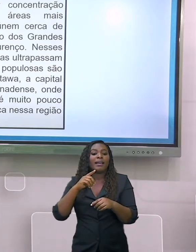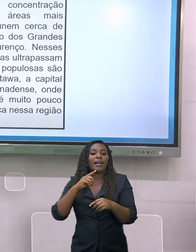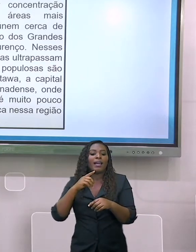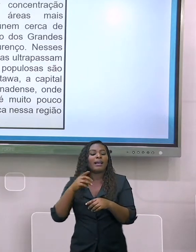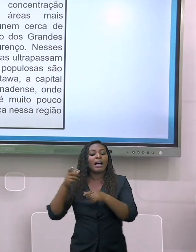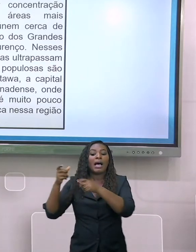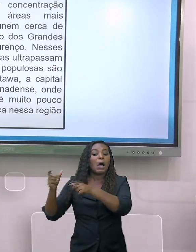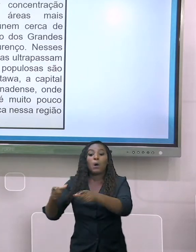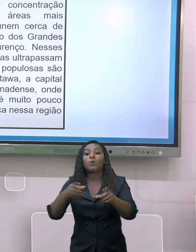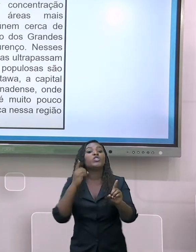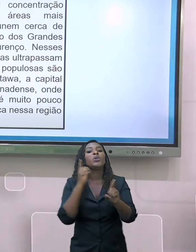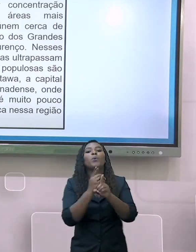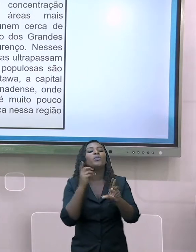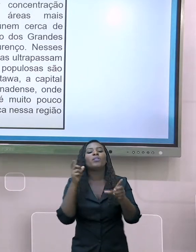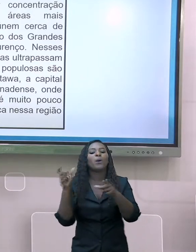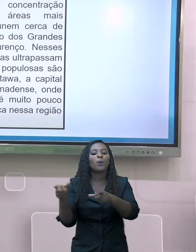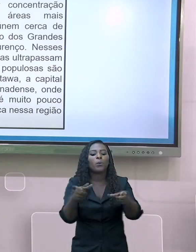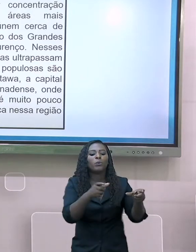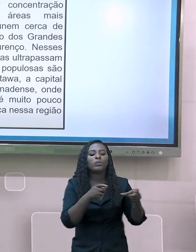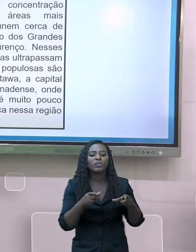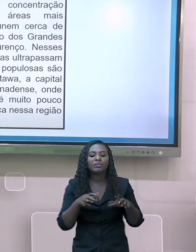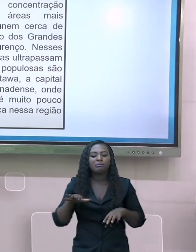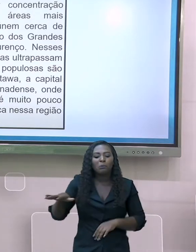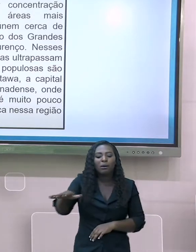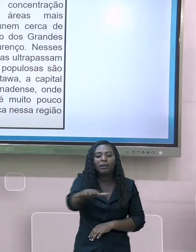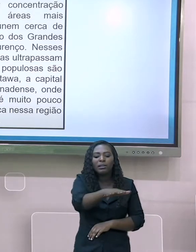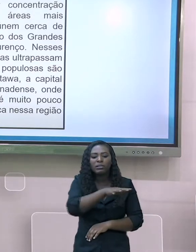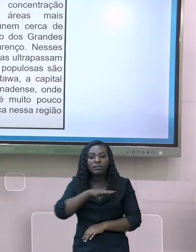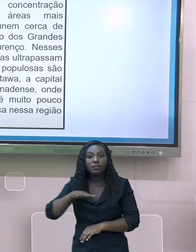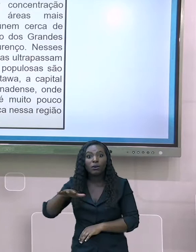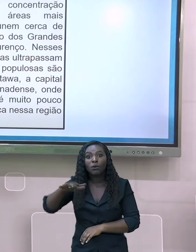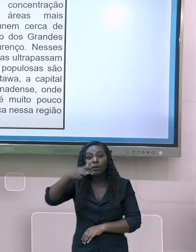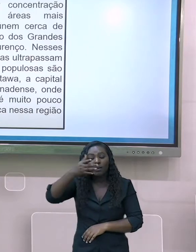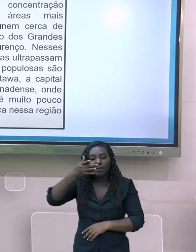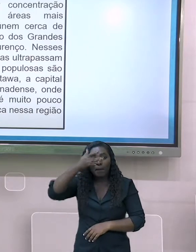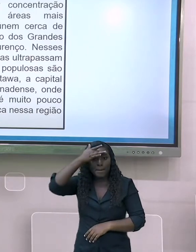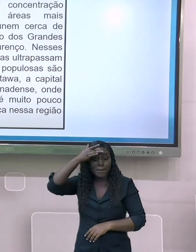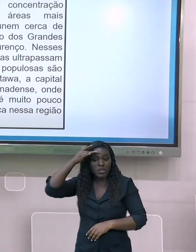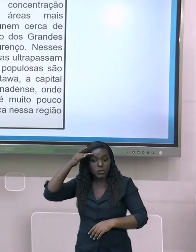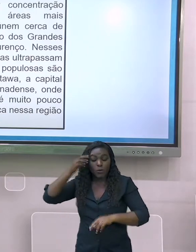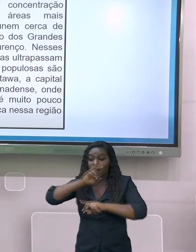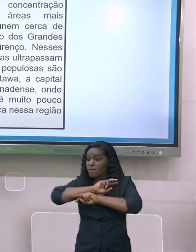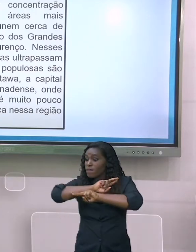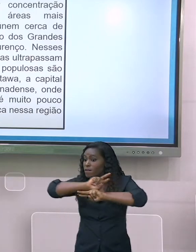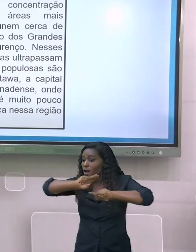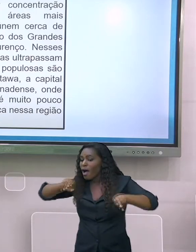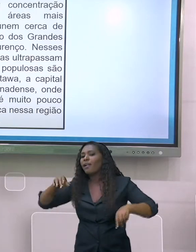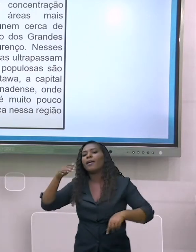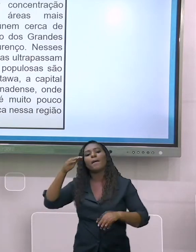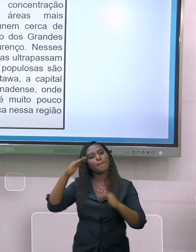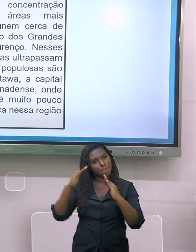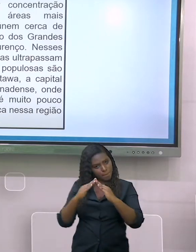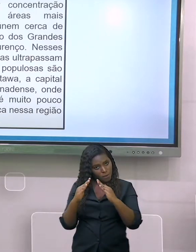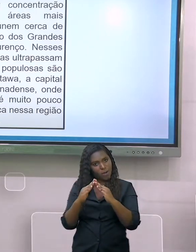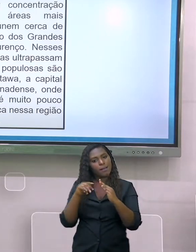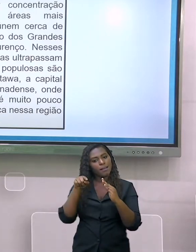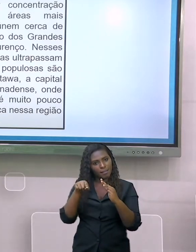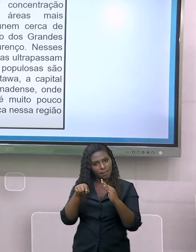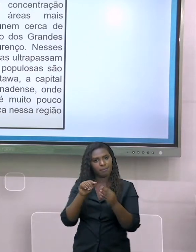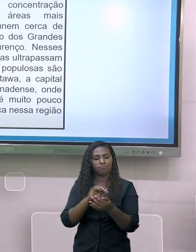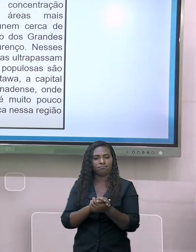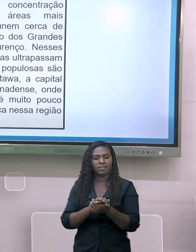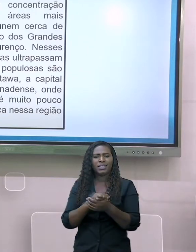um grande número de população. E é importante falar também que nós falamos aqui sobre o Rio